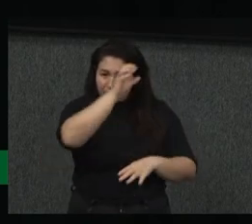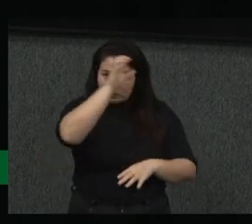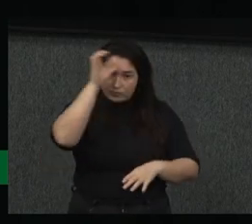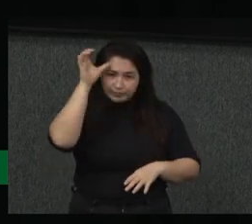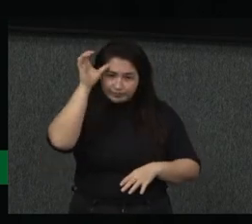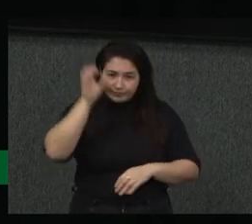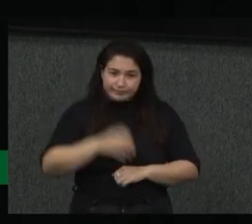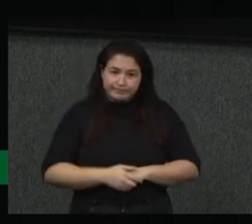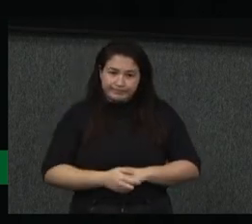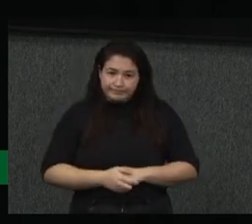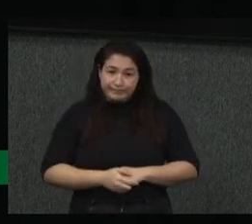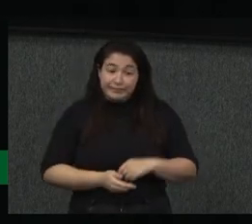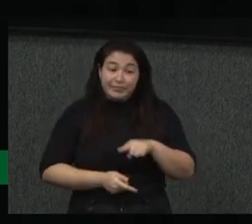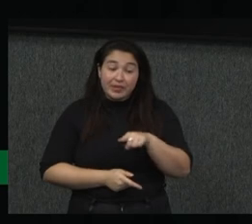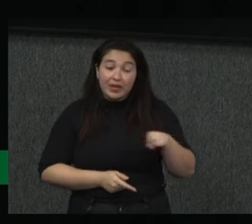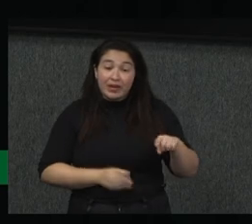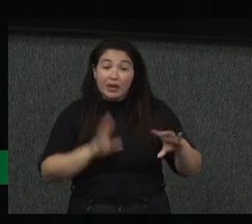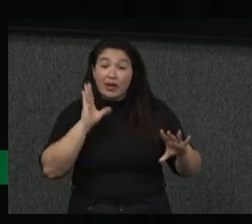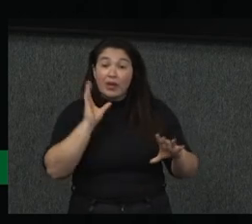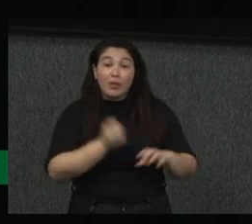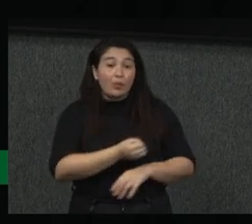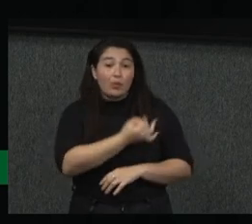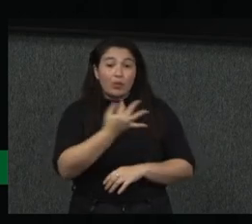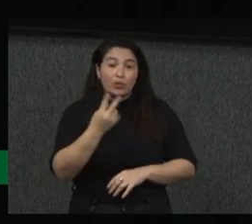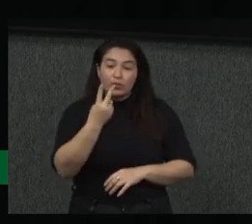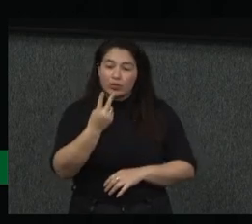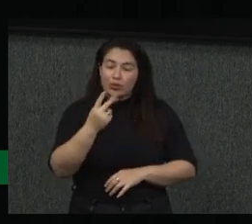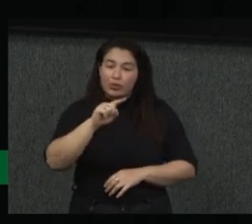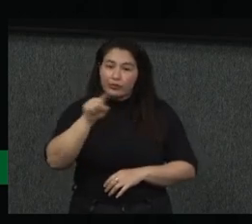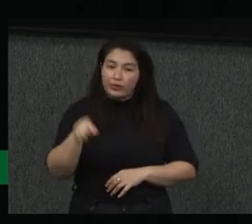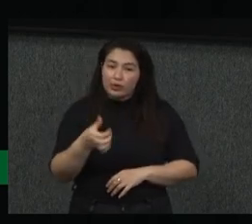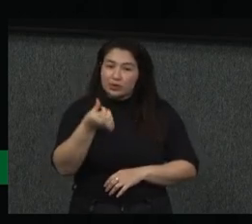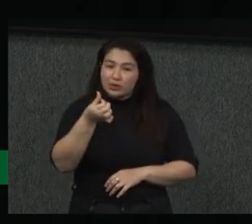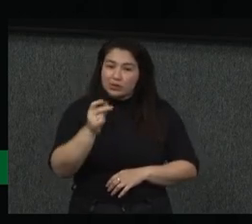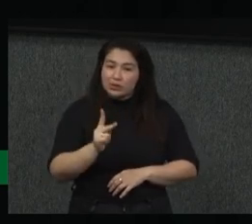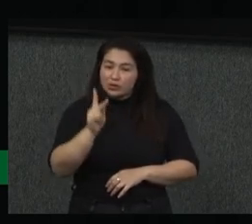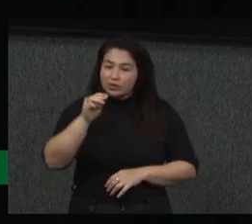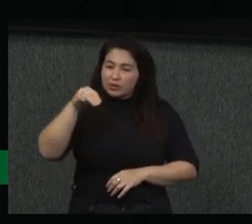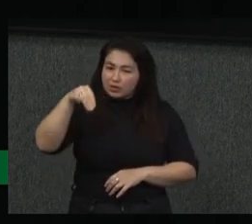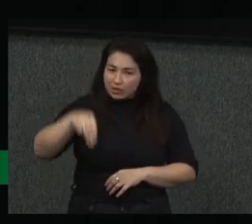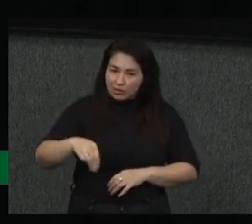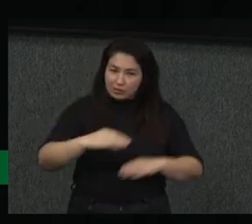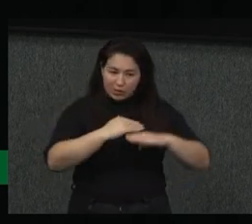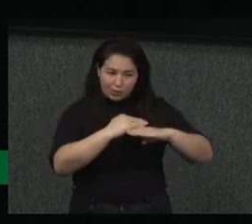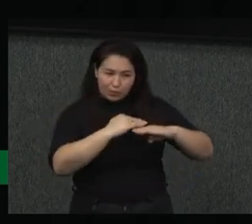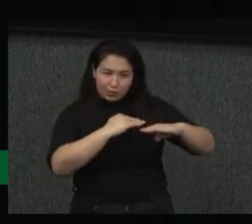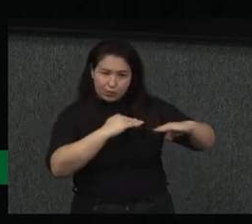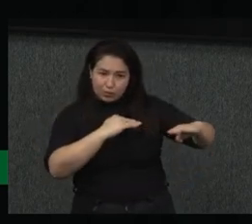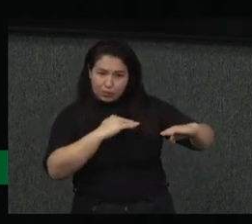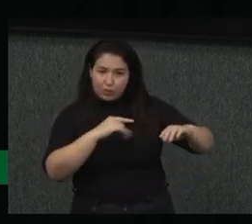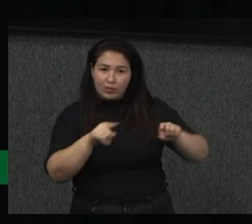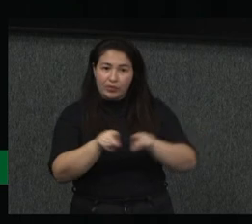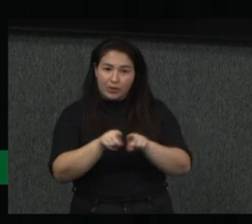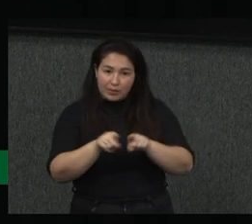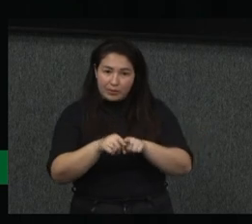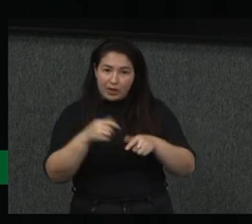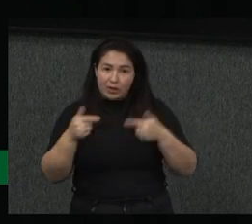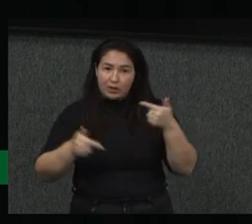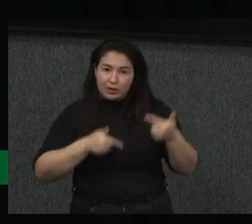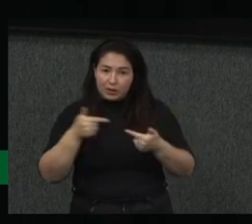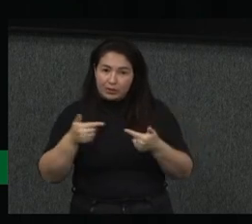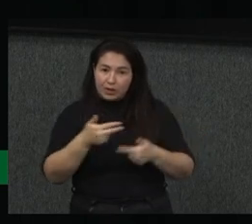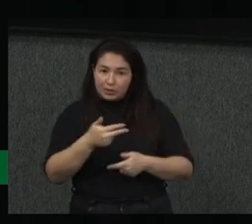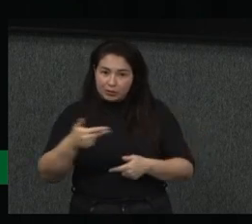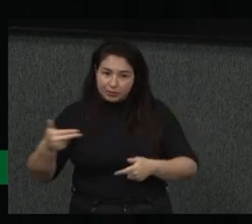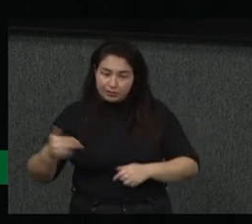que compreende 2,6 quilômetros de asfalto e outros serviços complementares, que